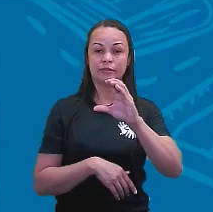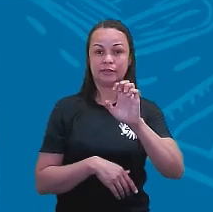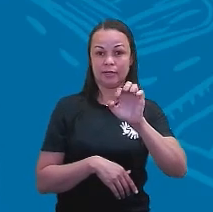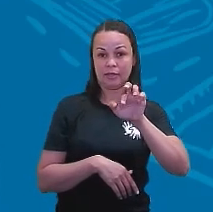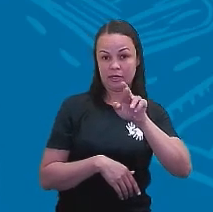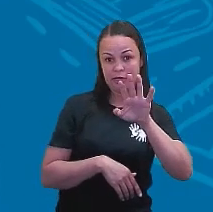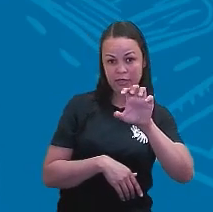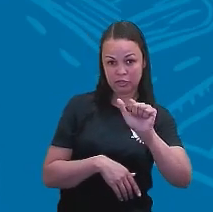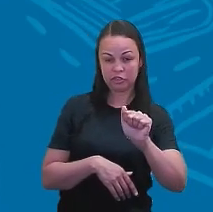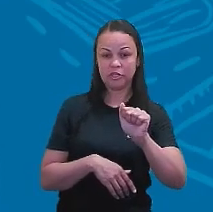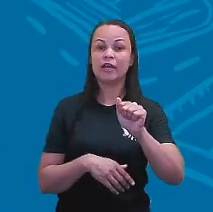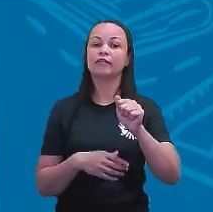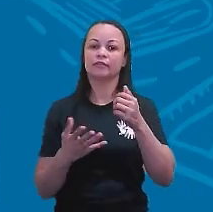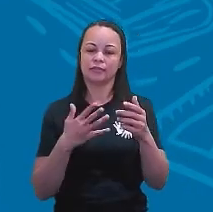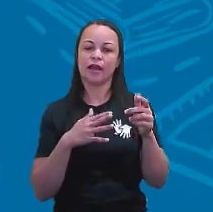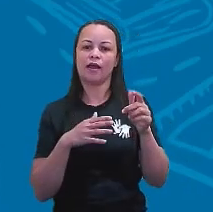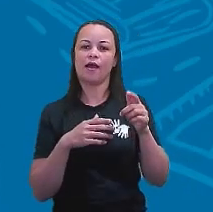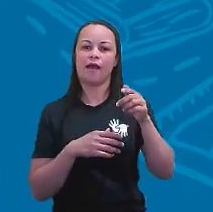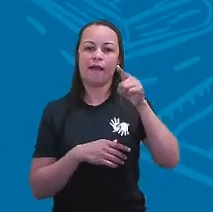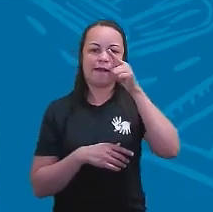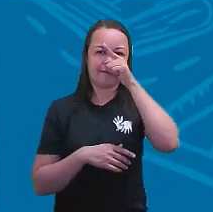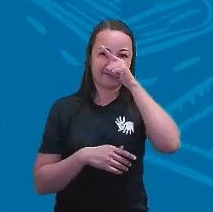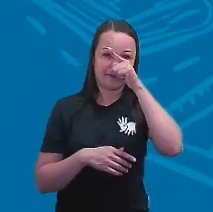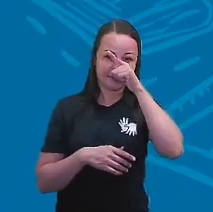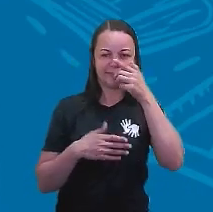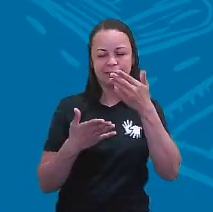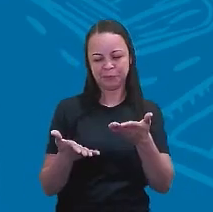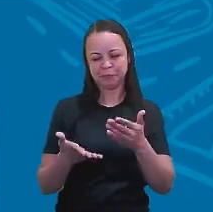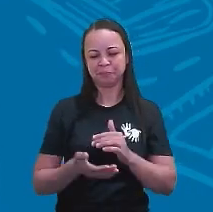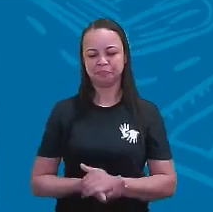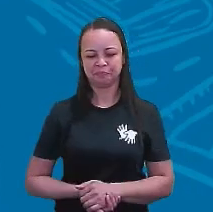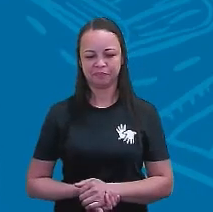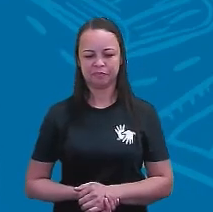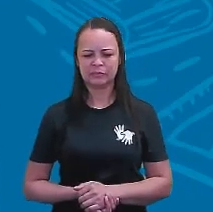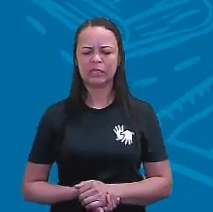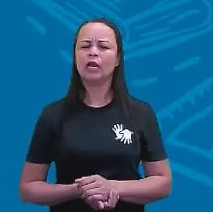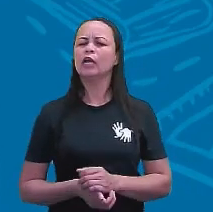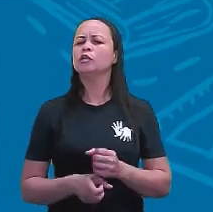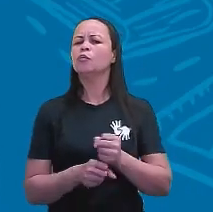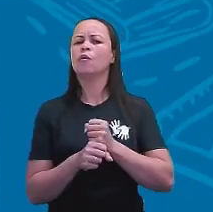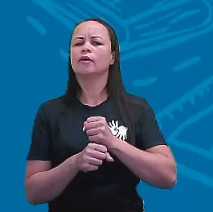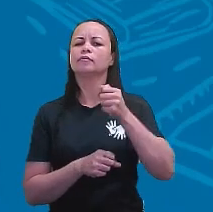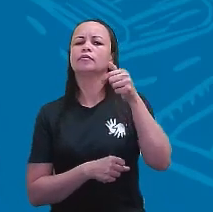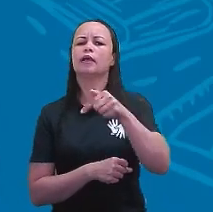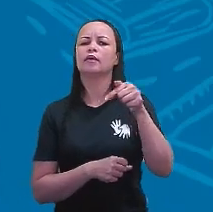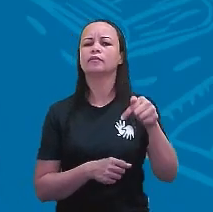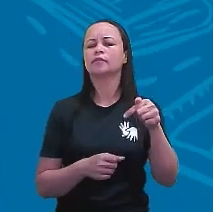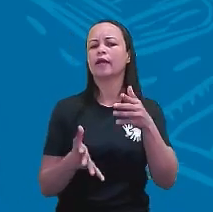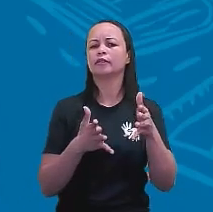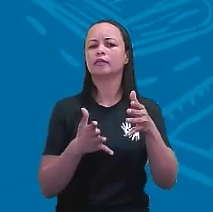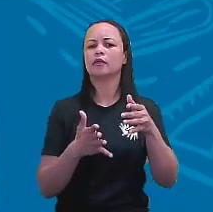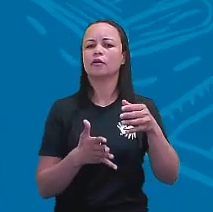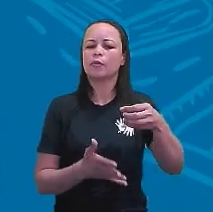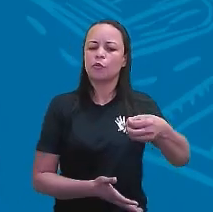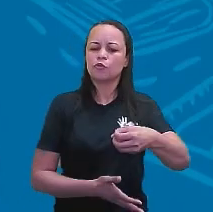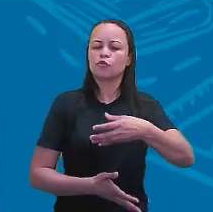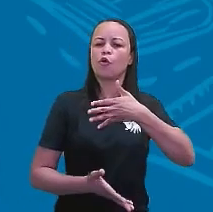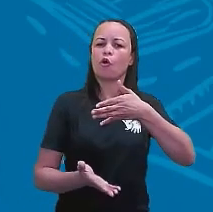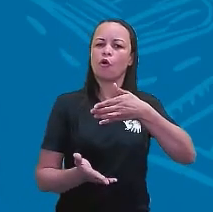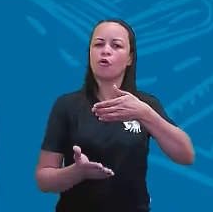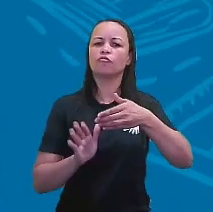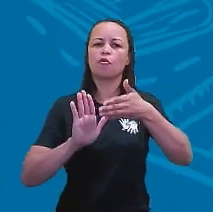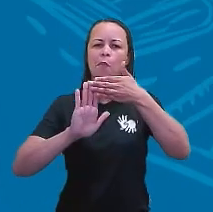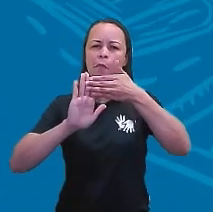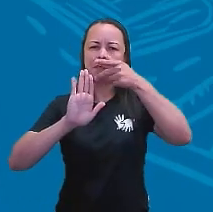tá? 77, o que é que acontece em 77? Começa um novo aí projeto de livro, e esse livro